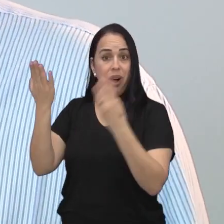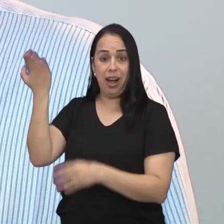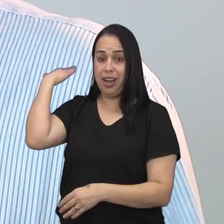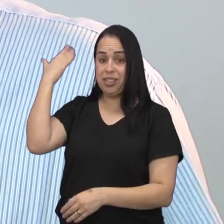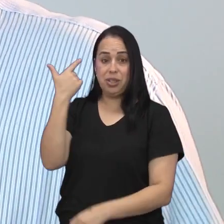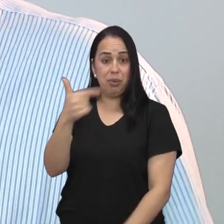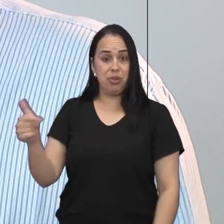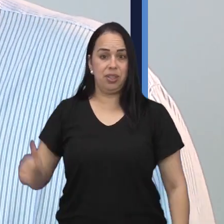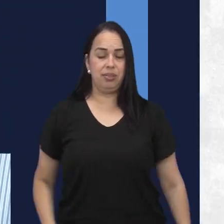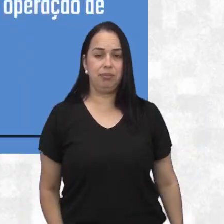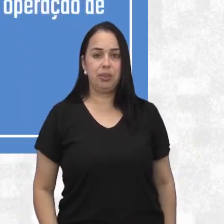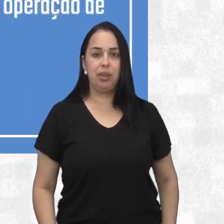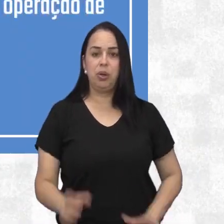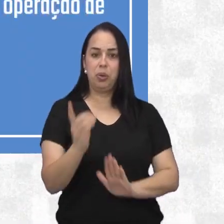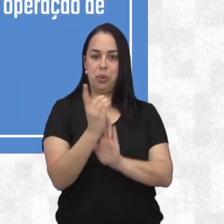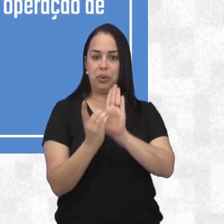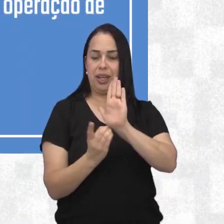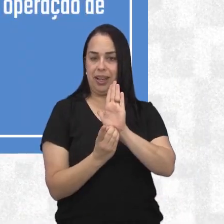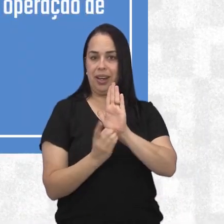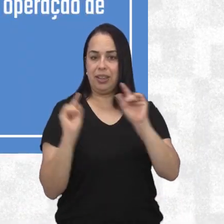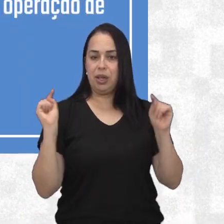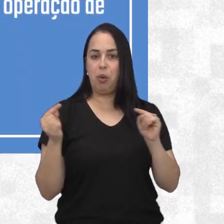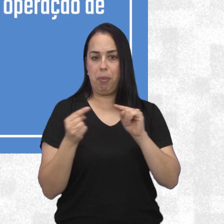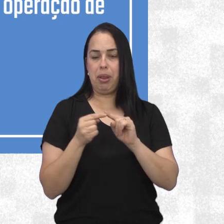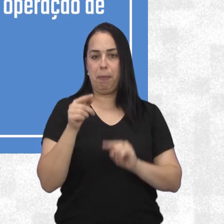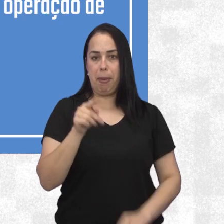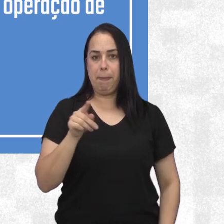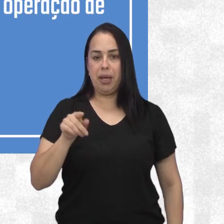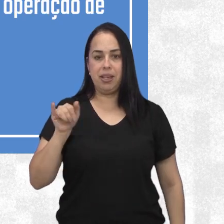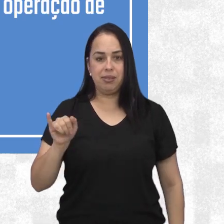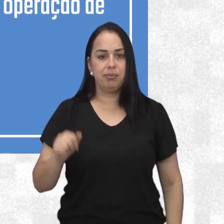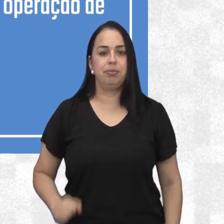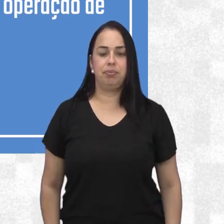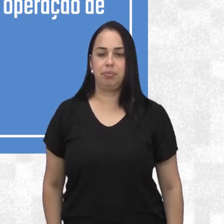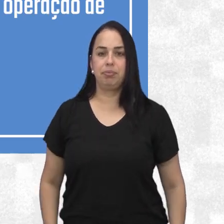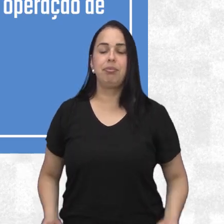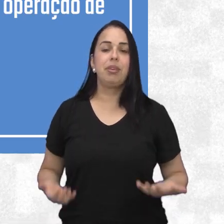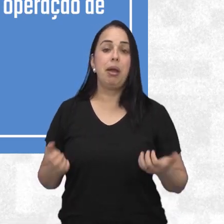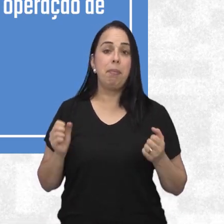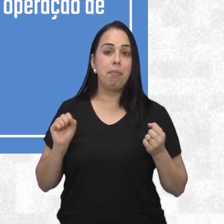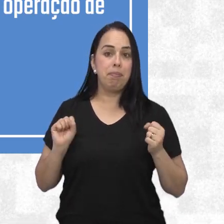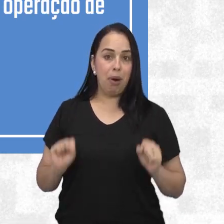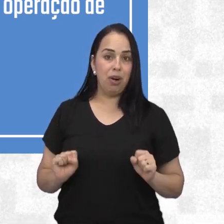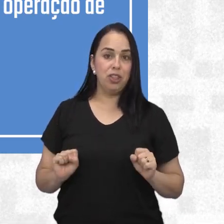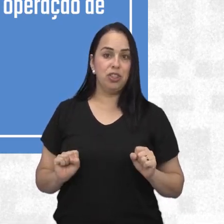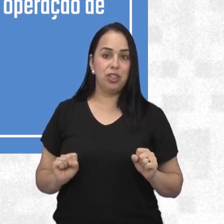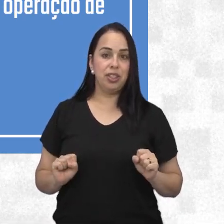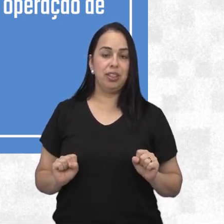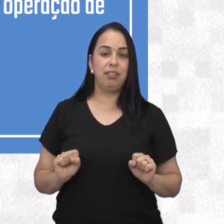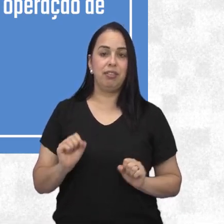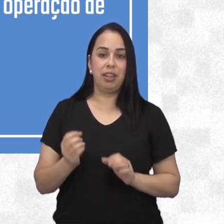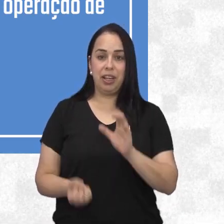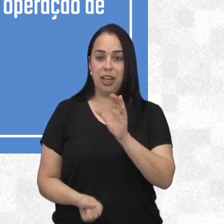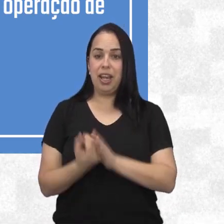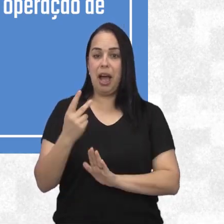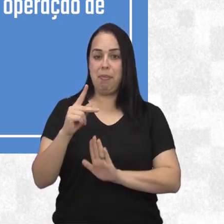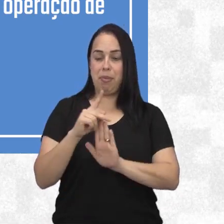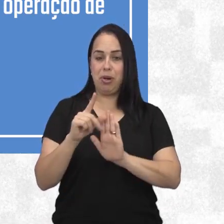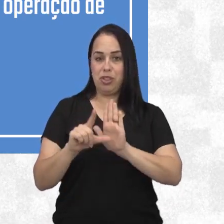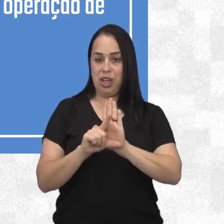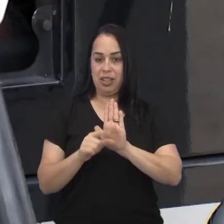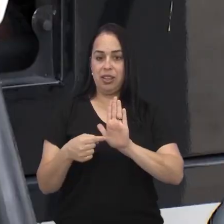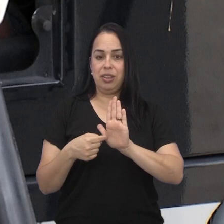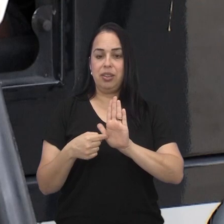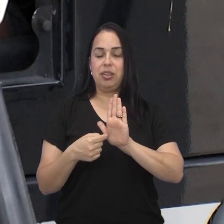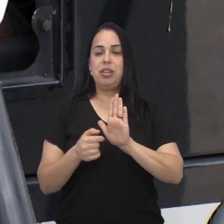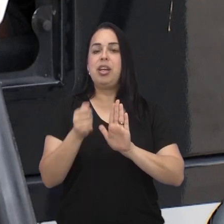muitos shows que a cidade não tinha. O decreto que regulamenta o PPI de São José dos Campos prevê ainda a autorização de